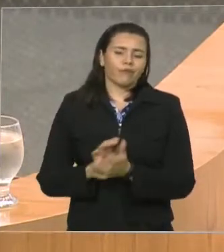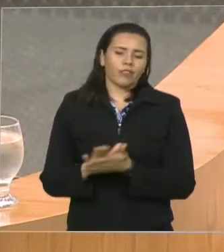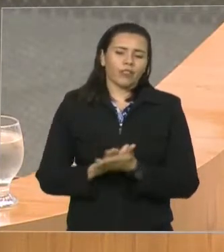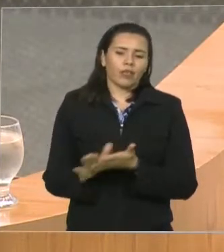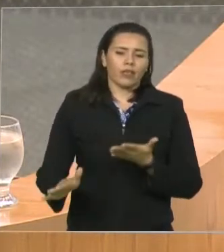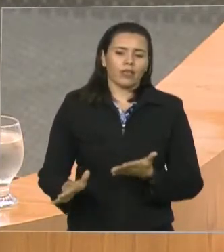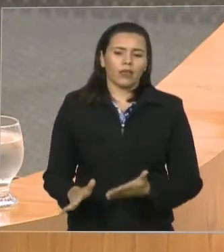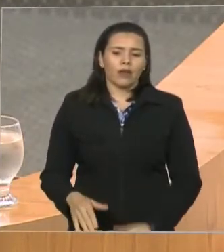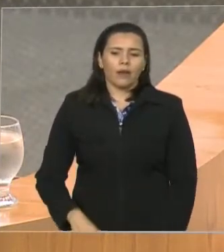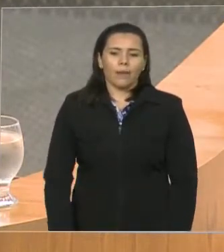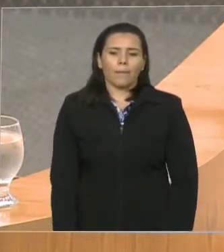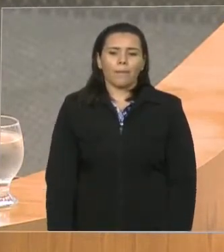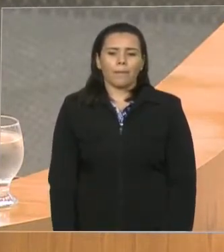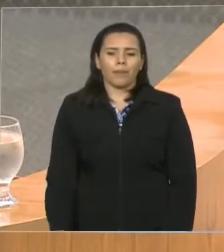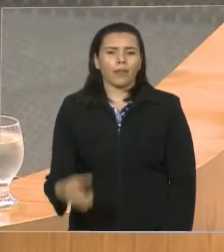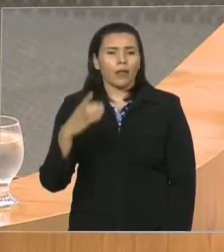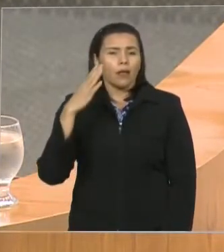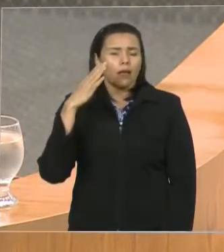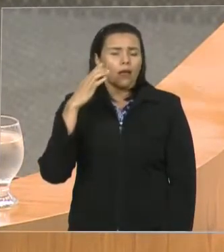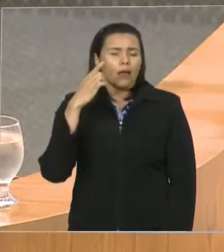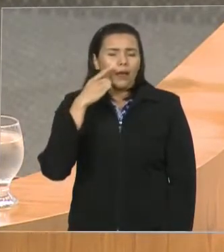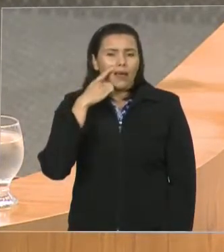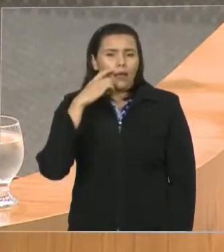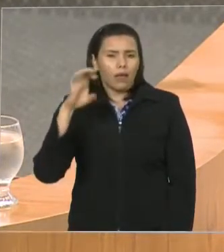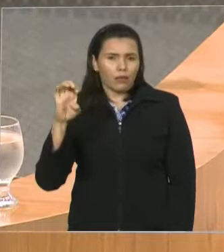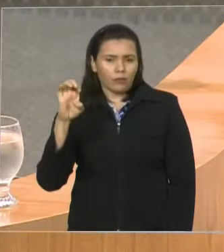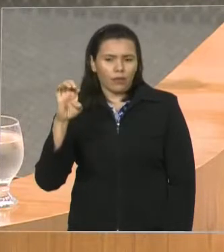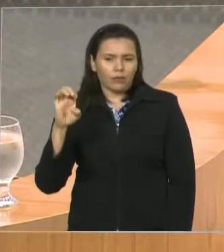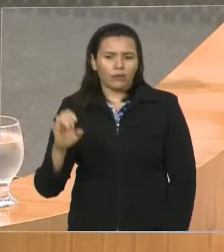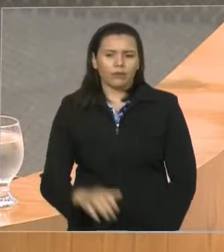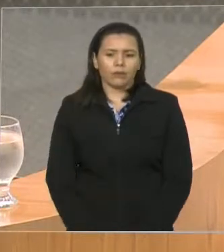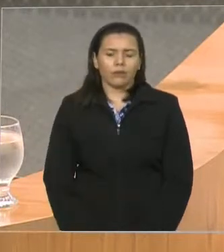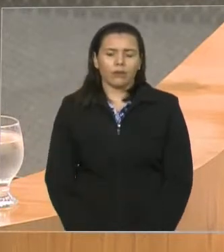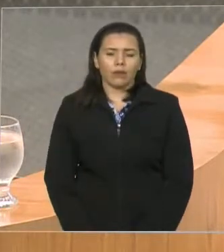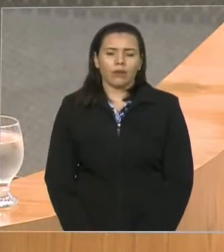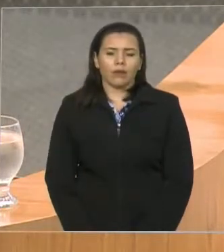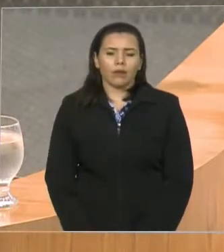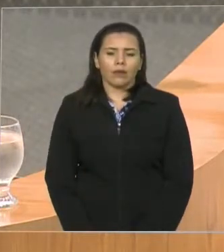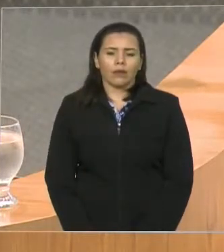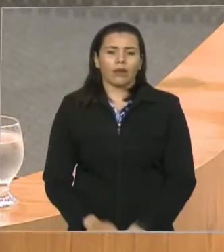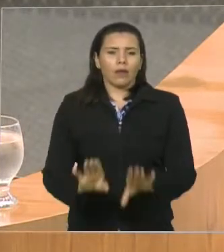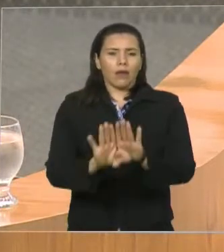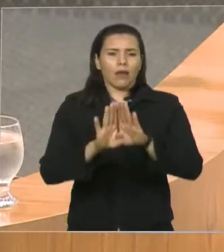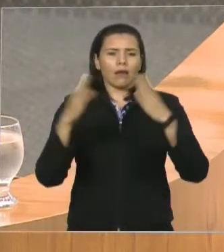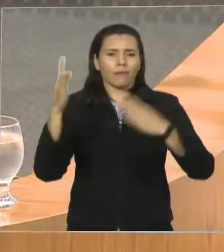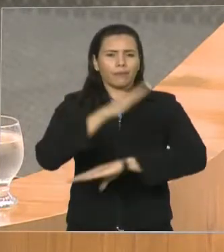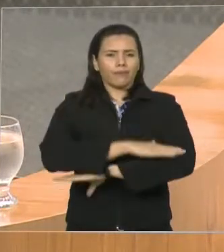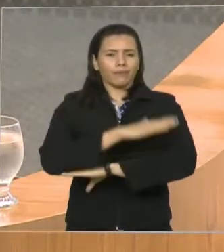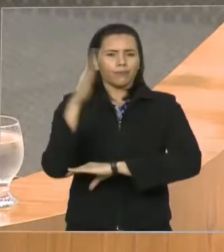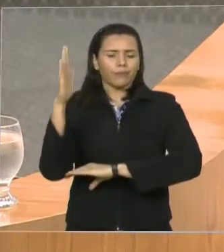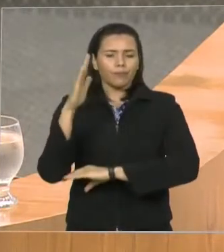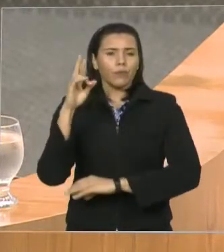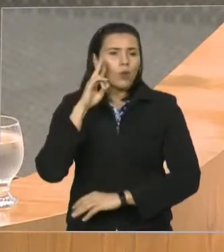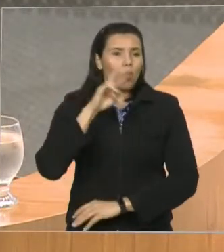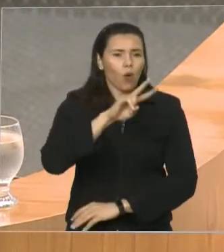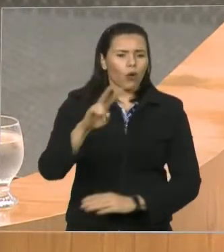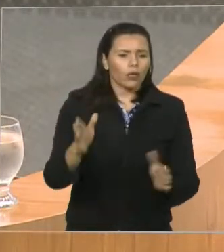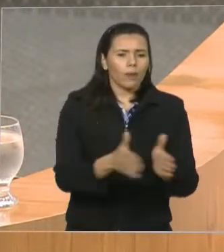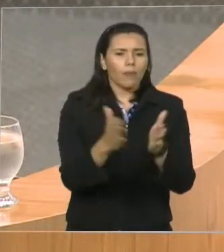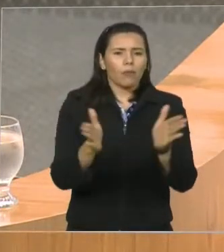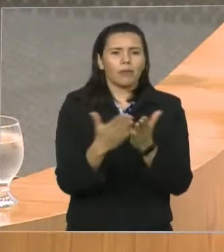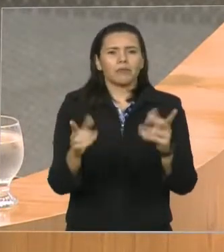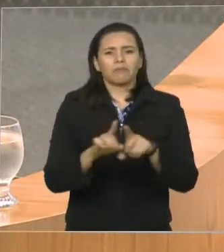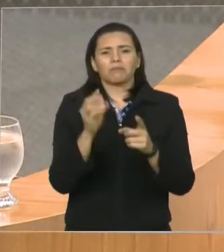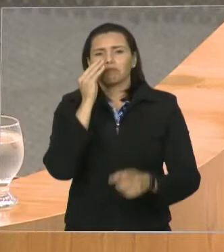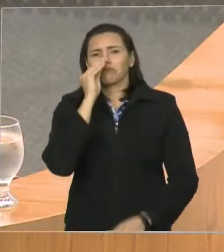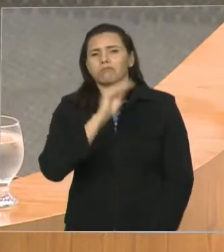Holanda abrem as janelas do palácio ou dos palácios e se deparam com a pobreza, com a miséria e com palafitas.